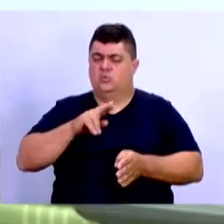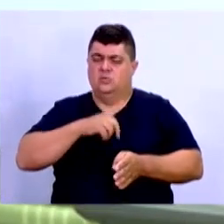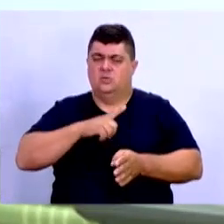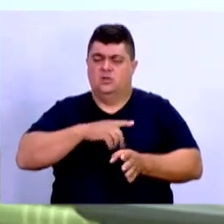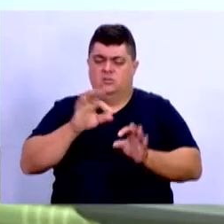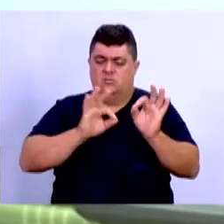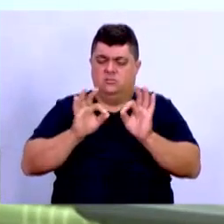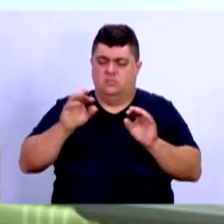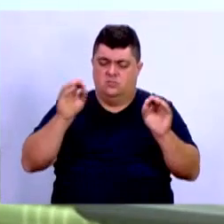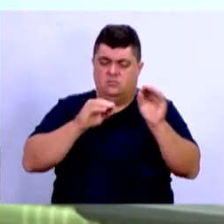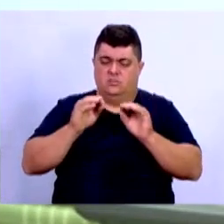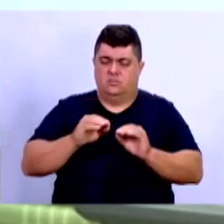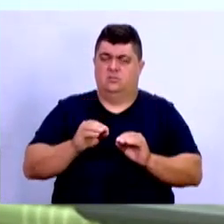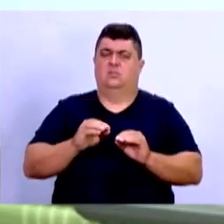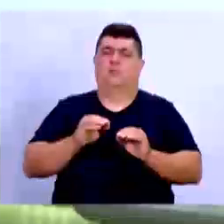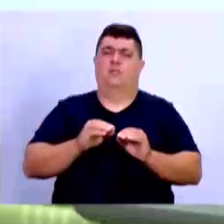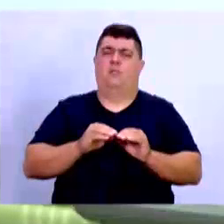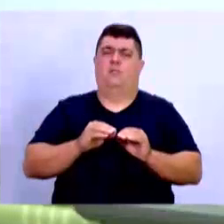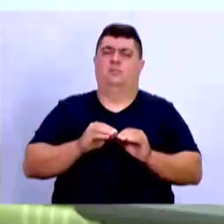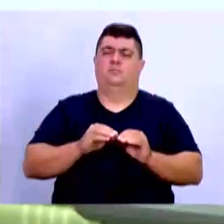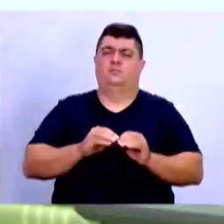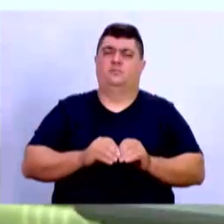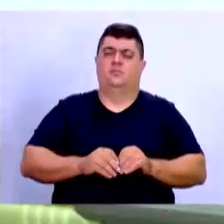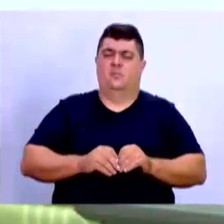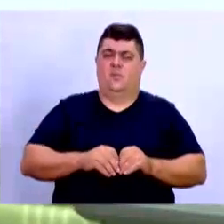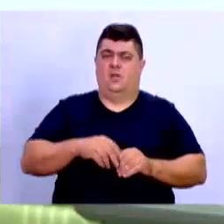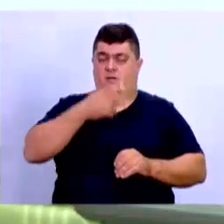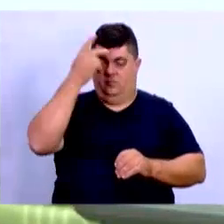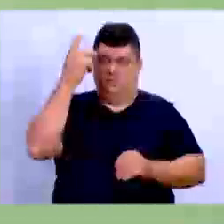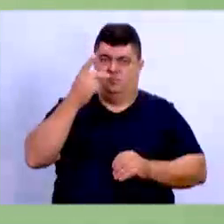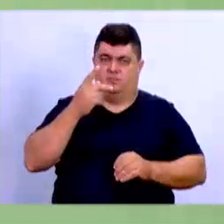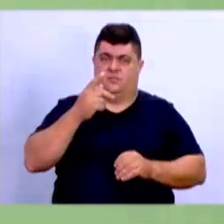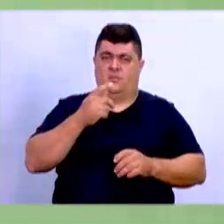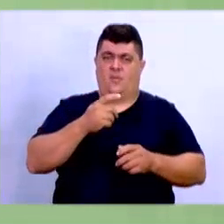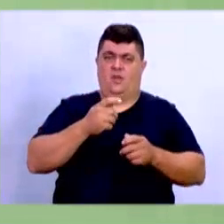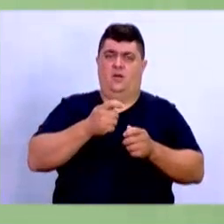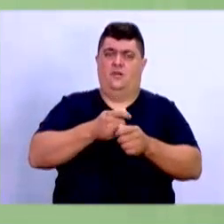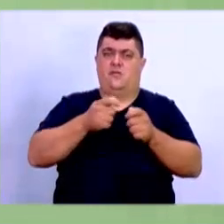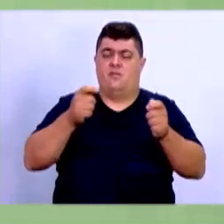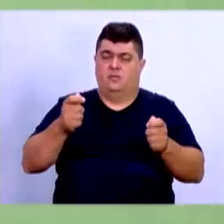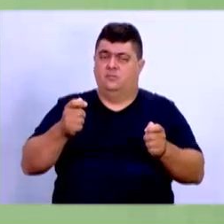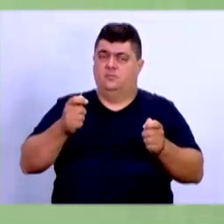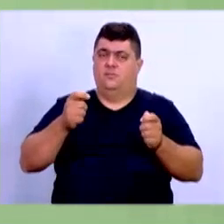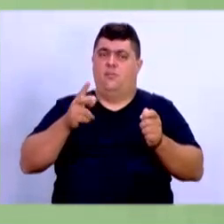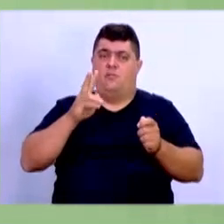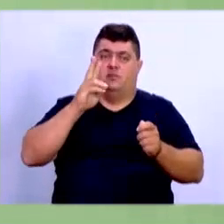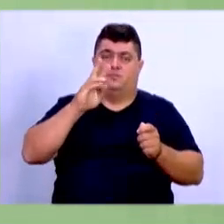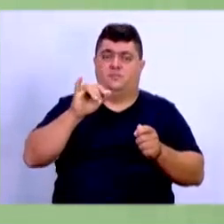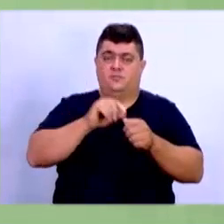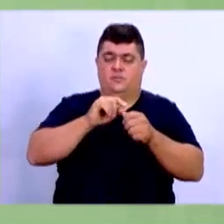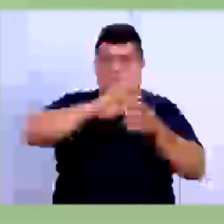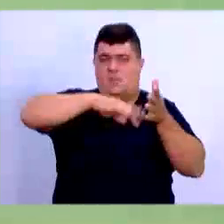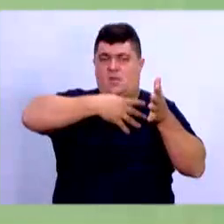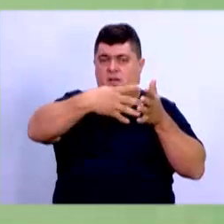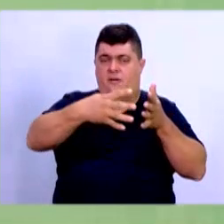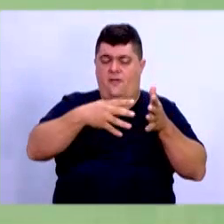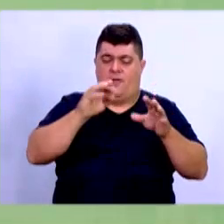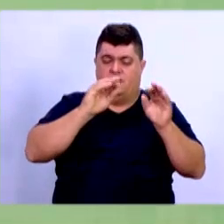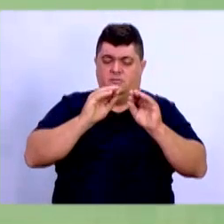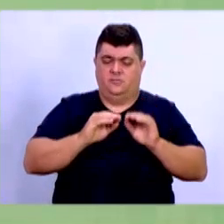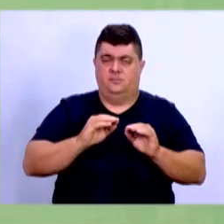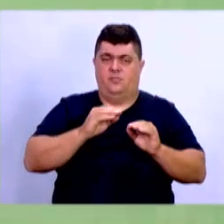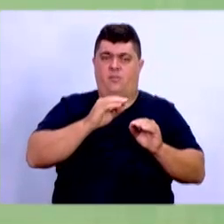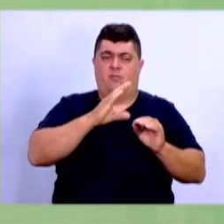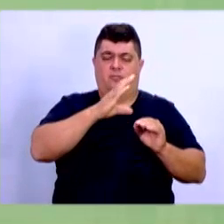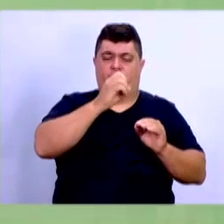os registros diários, ou seja, o responsável pelo setor de contas a pagar, o que ele vai ter que fazer? Faz uma planilha, coloca lá